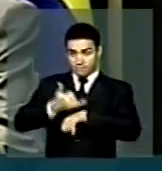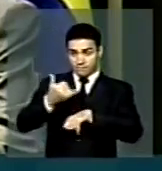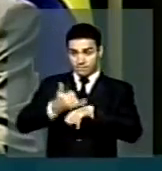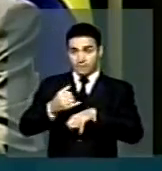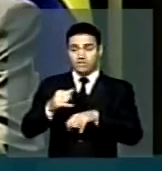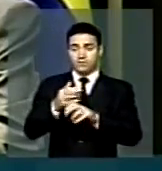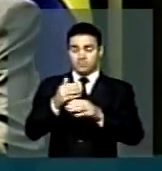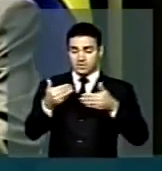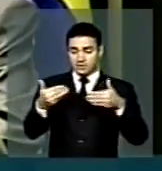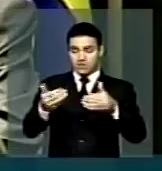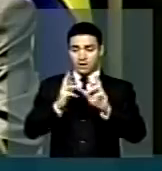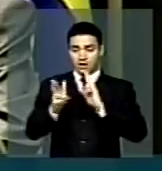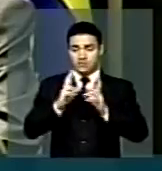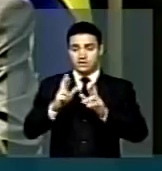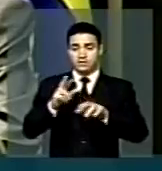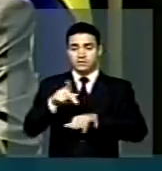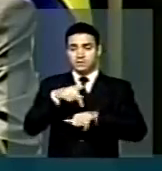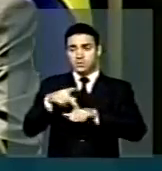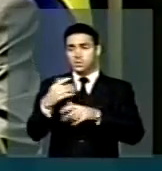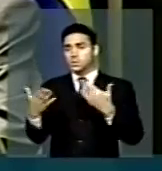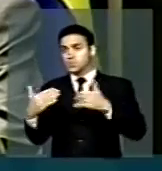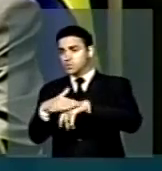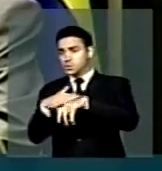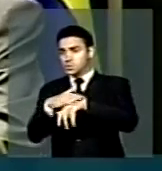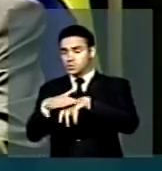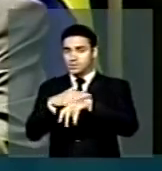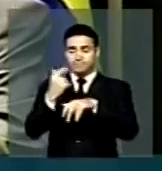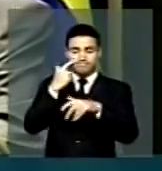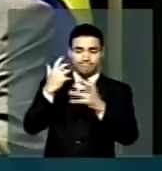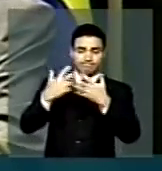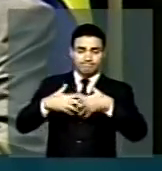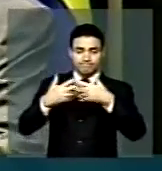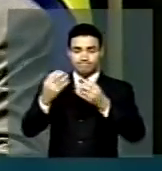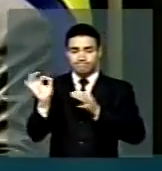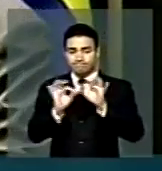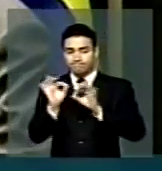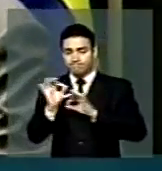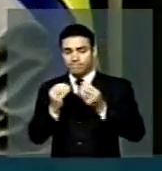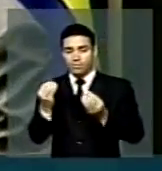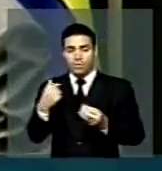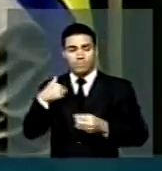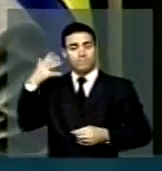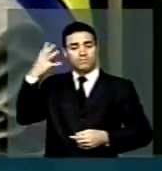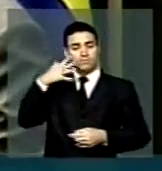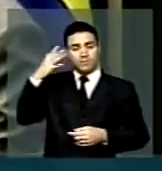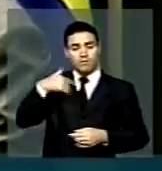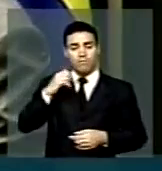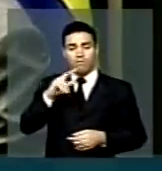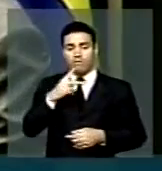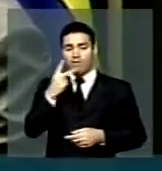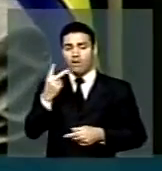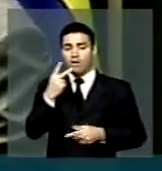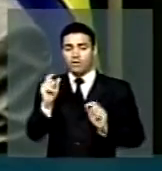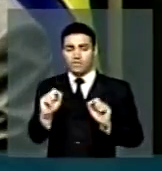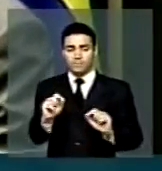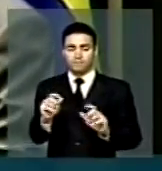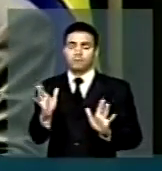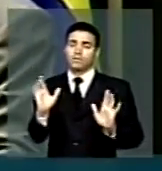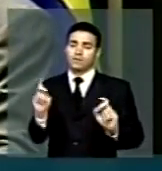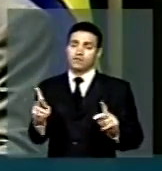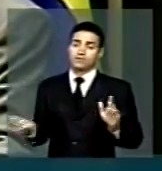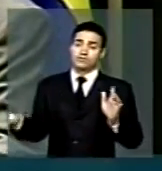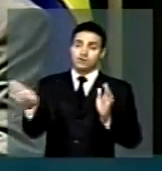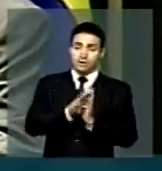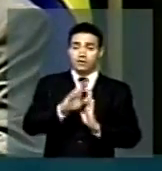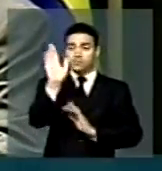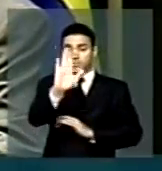Relações Exteriores, conversando com ele e formulando o discurso que faria. Que fiz? Cheguei ao Brasil